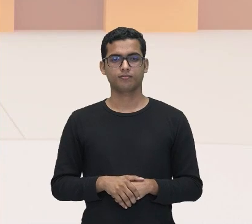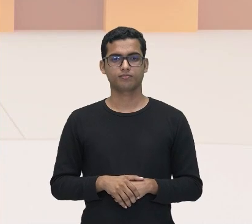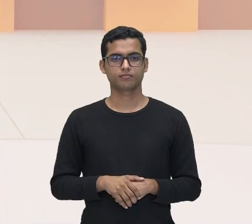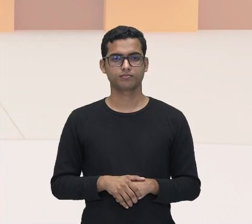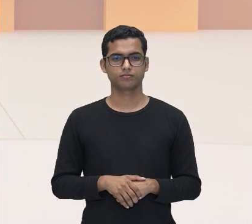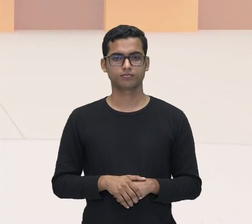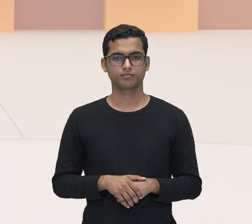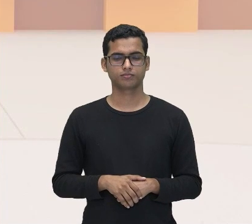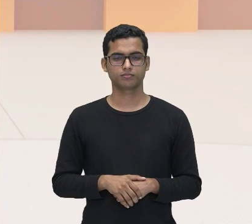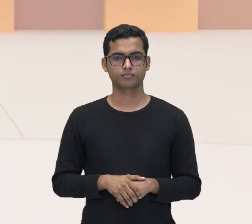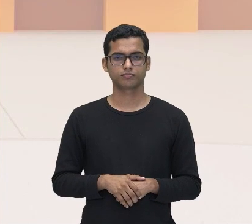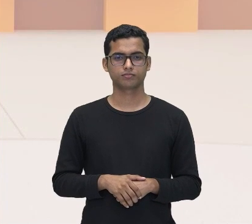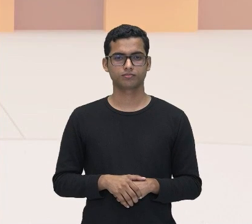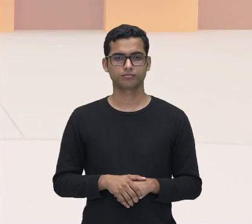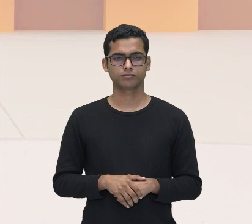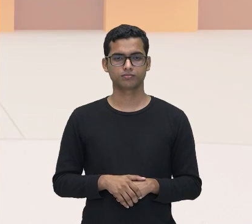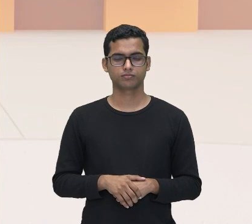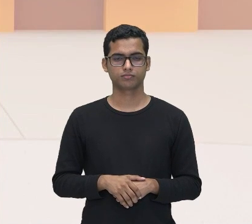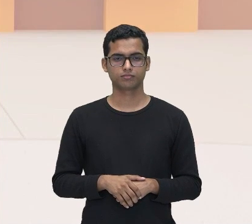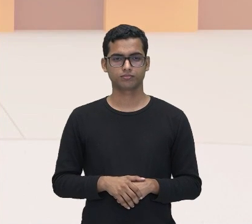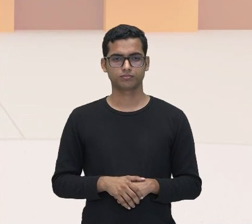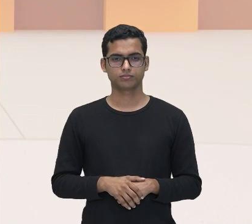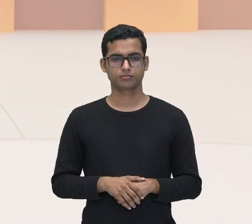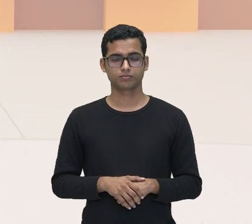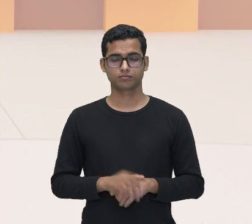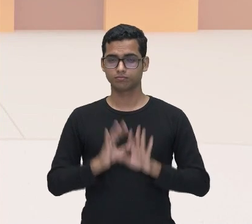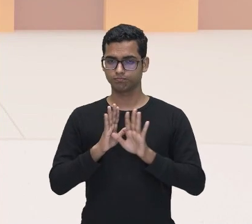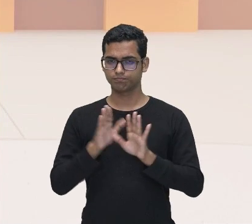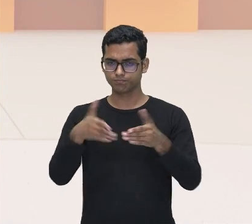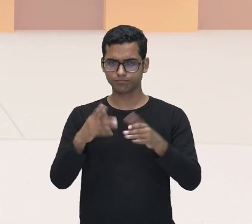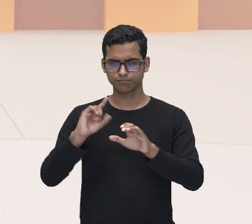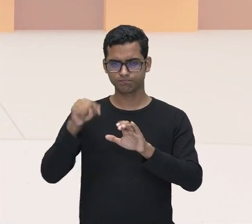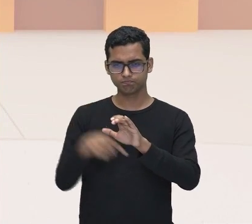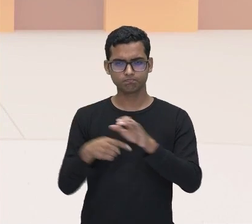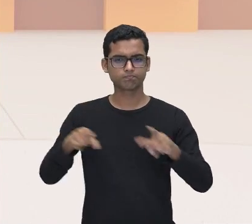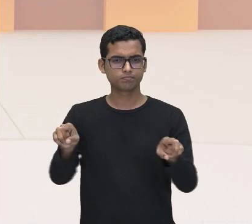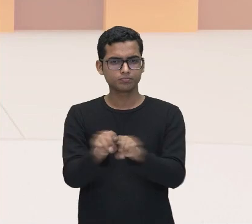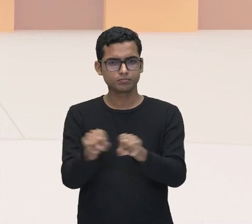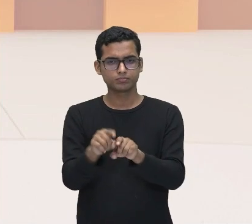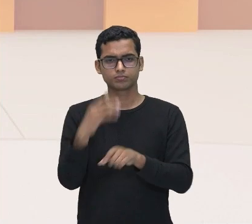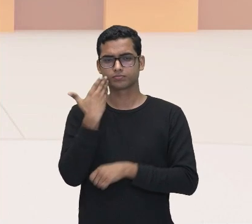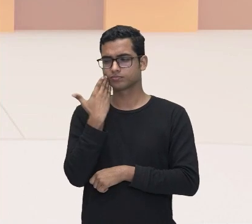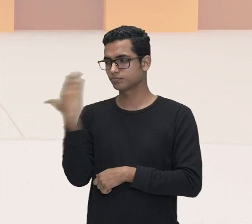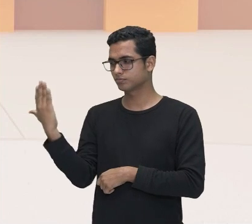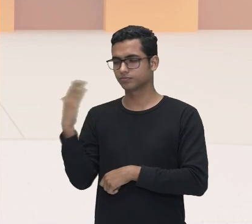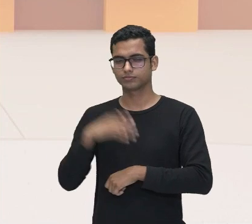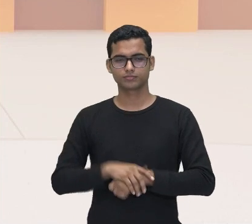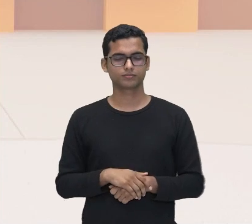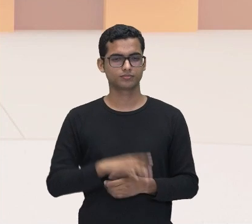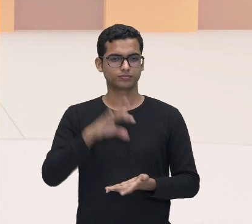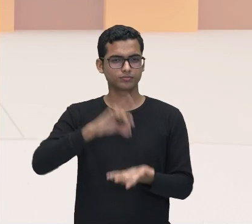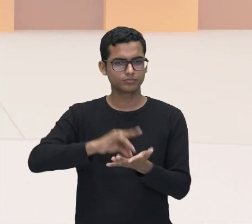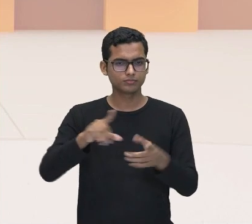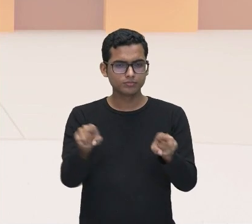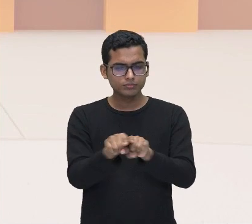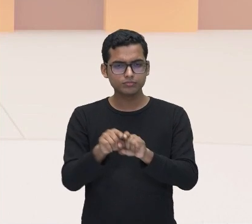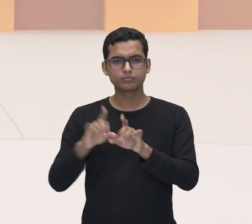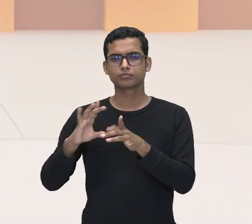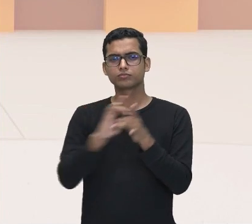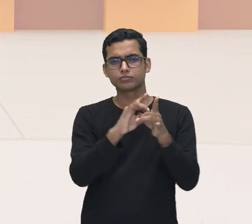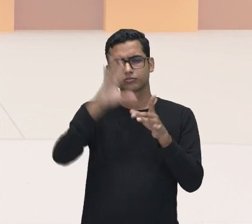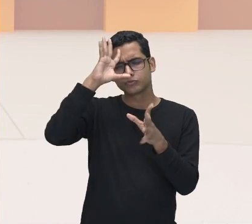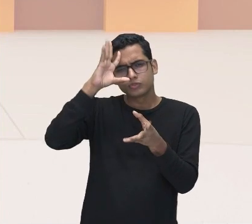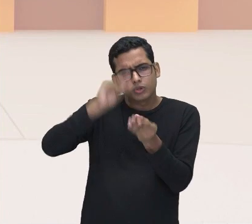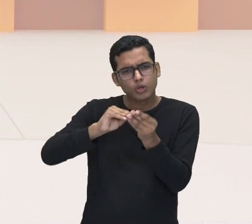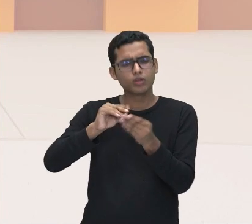Nós vamos ver agora cada um deles, né, particularmente. Na concepção weberiana, o poder tem a ver com